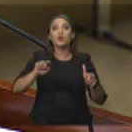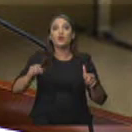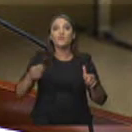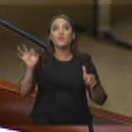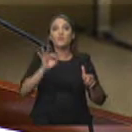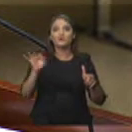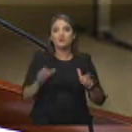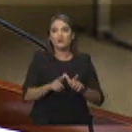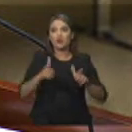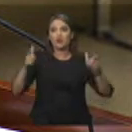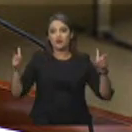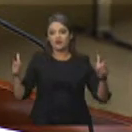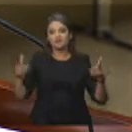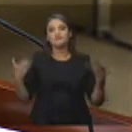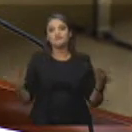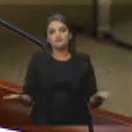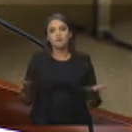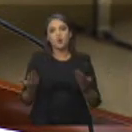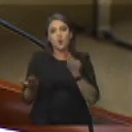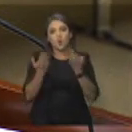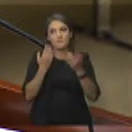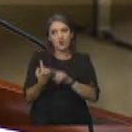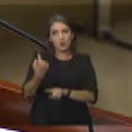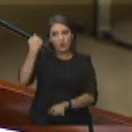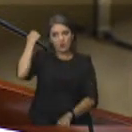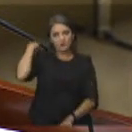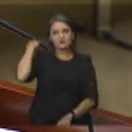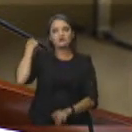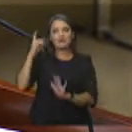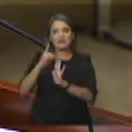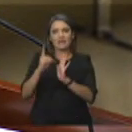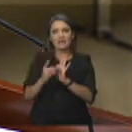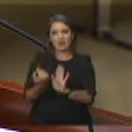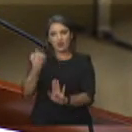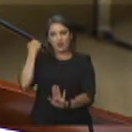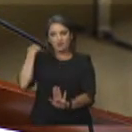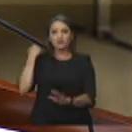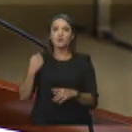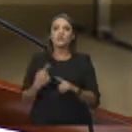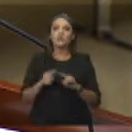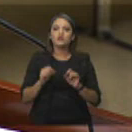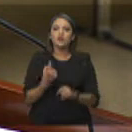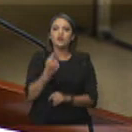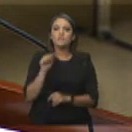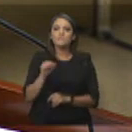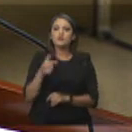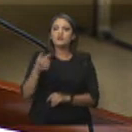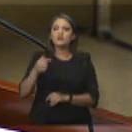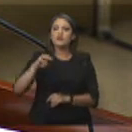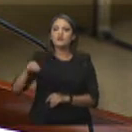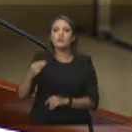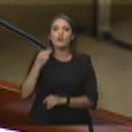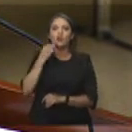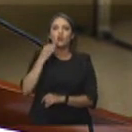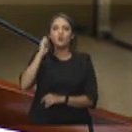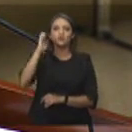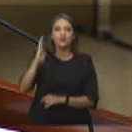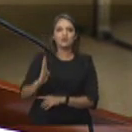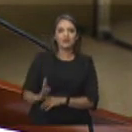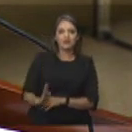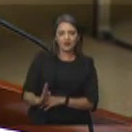2019, portanto, aos números anteriores ao decreto, quando eram apenas 1,7 milhão de